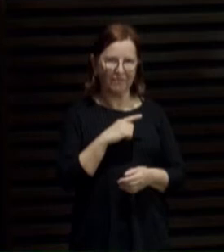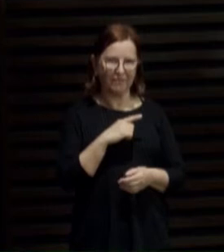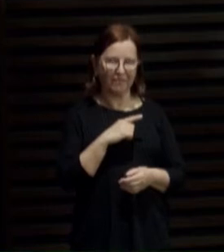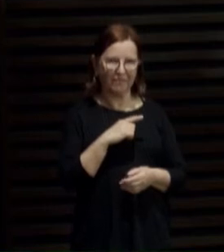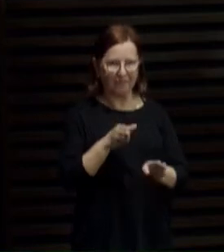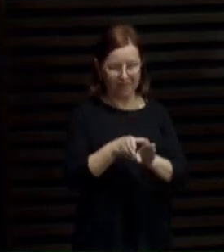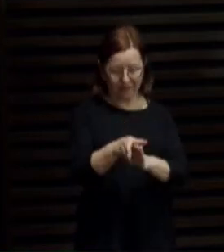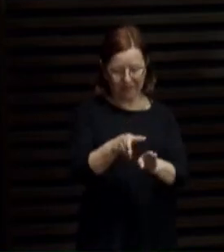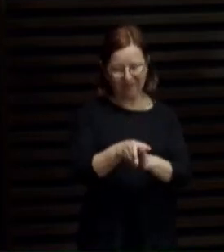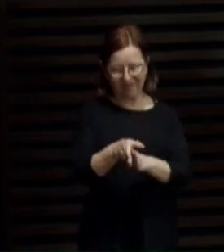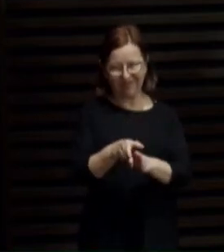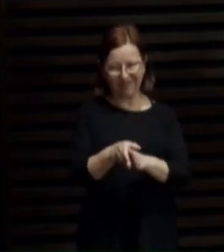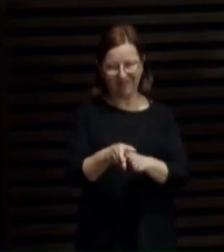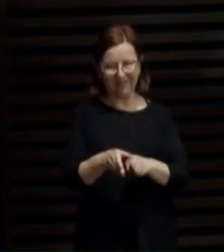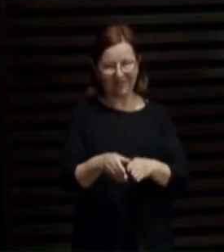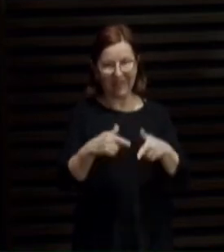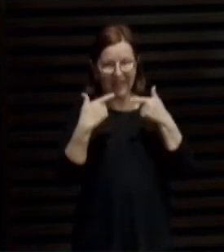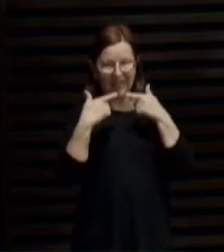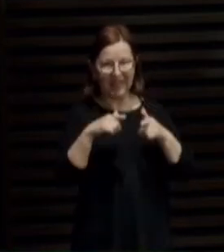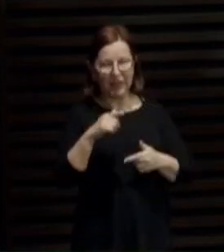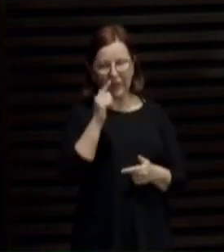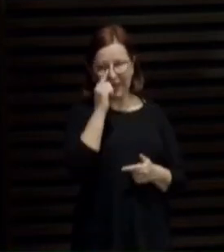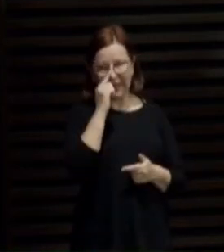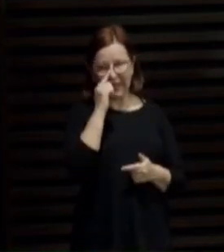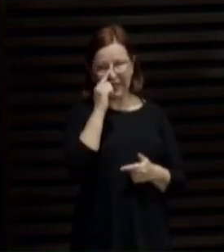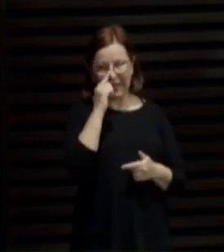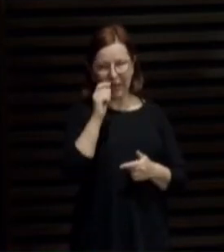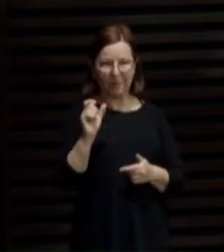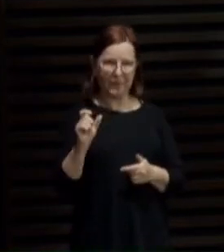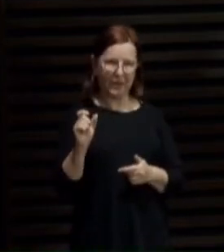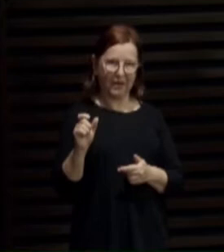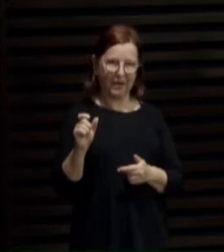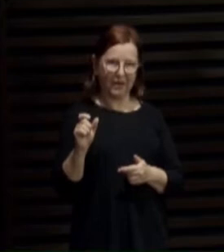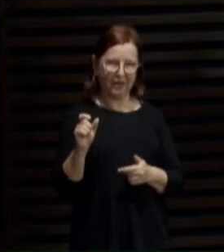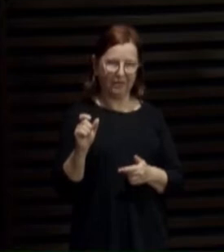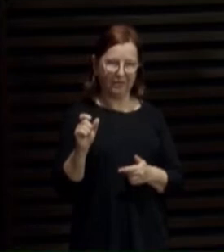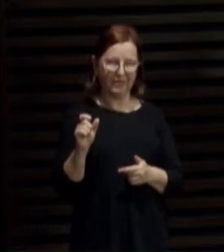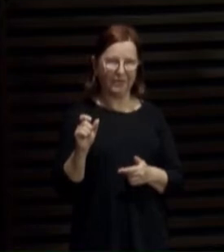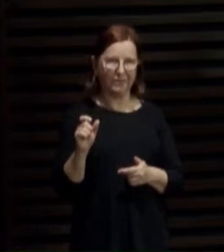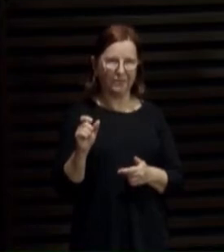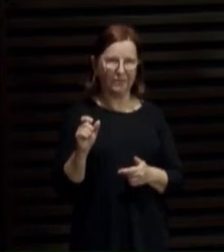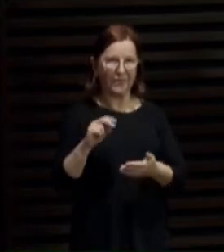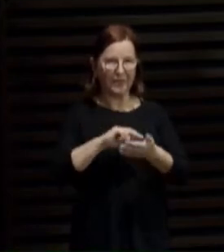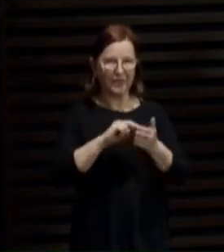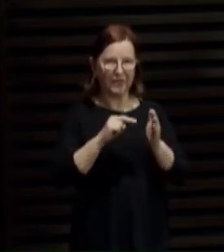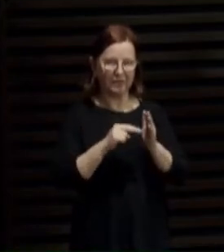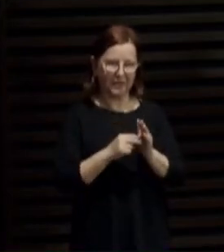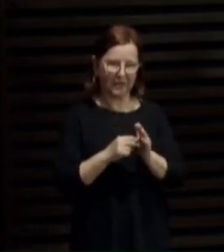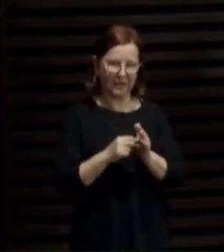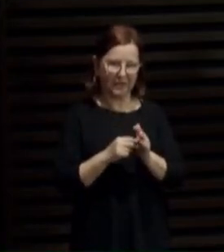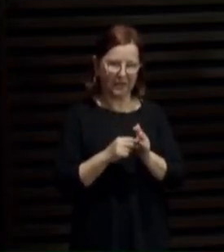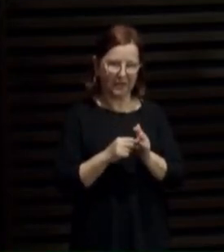admoestação, que na língua grega, a palavra noutétesis, significa